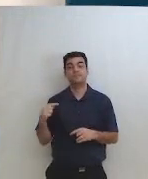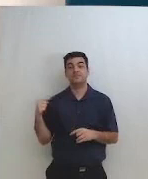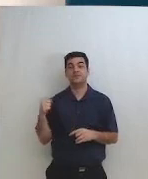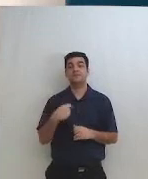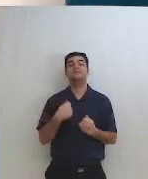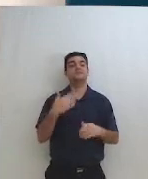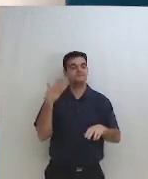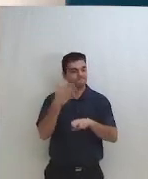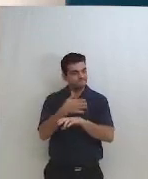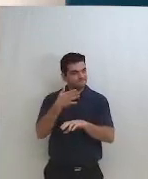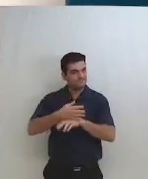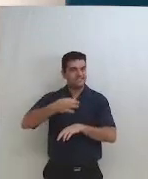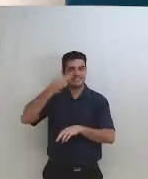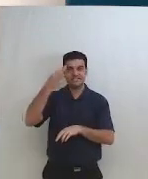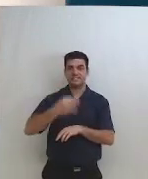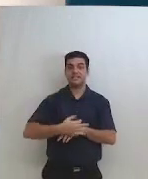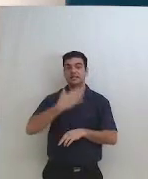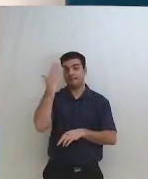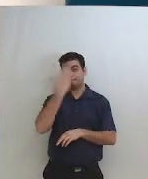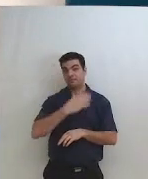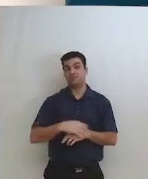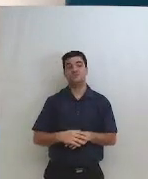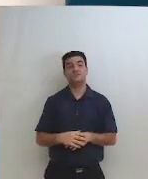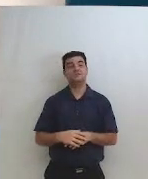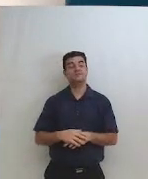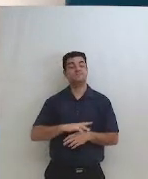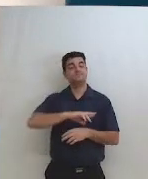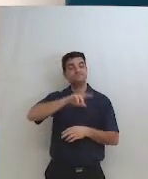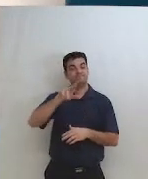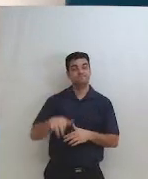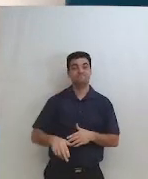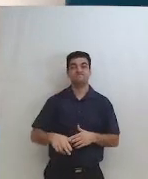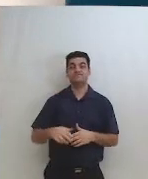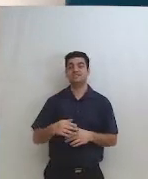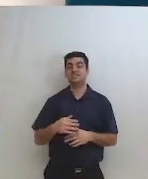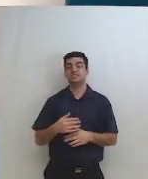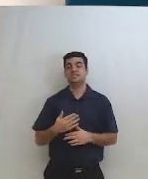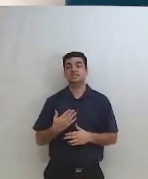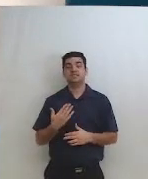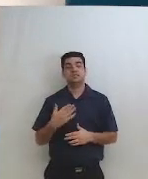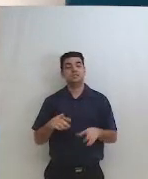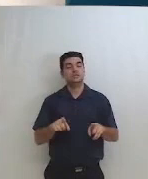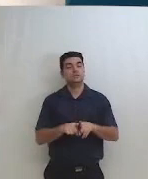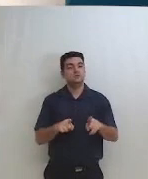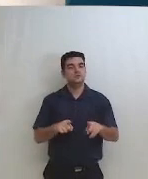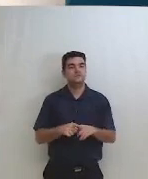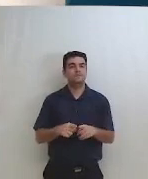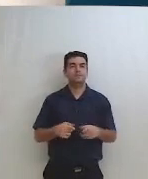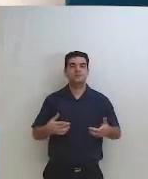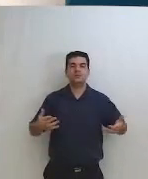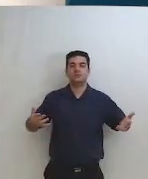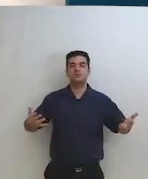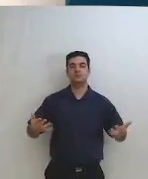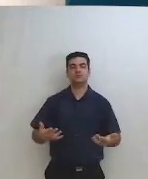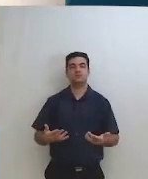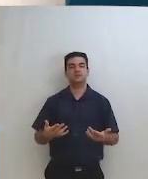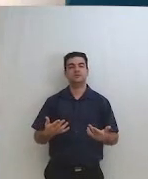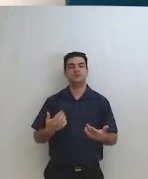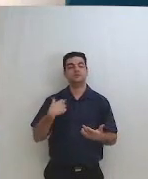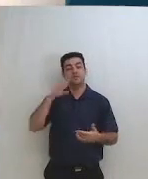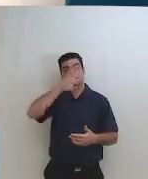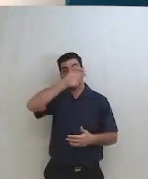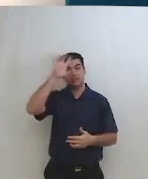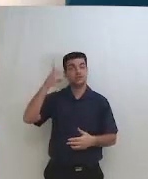da prova dentro da sua originalidade, para que nós possamos efetivar o direito ao